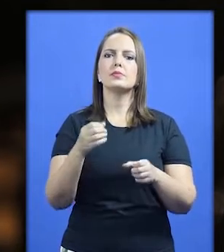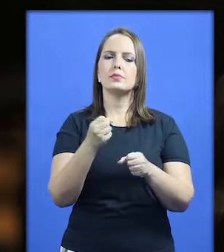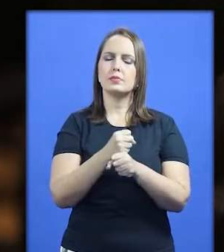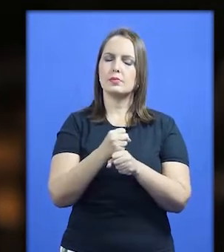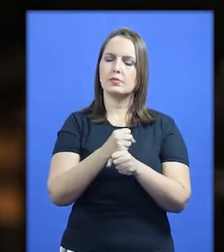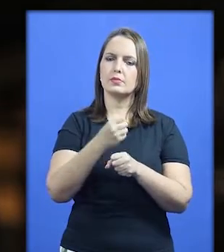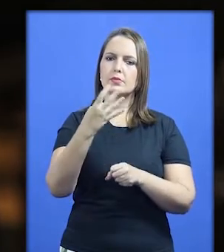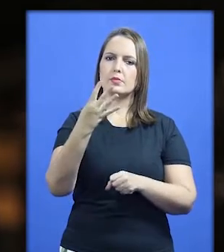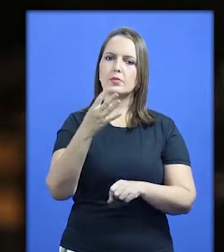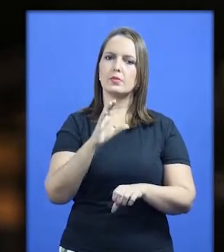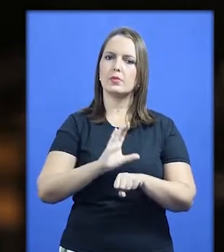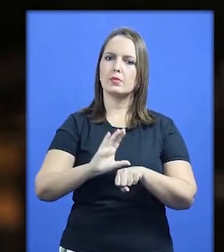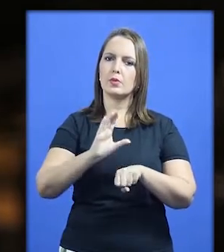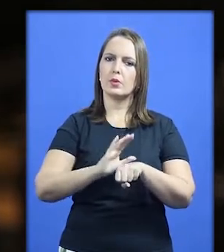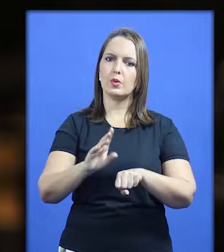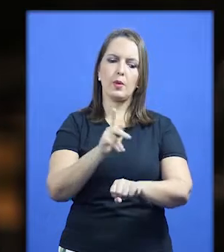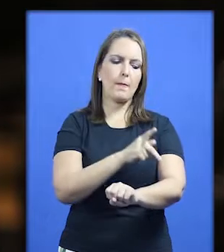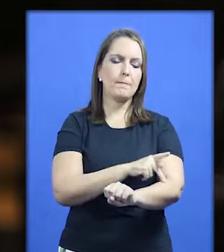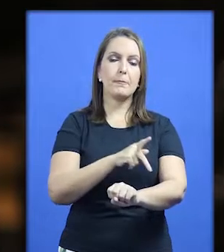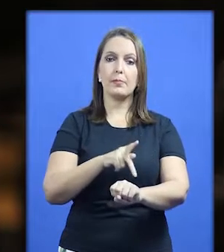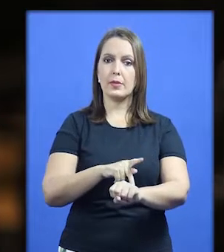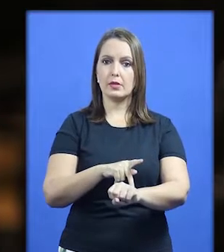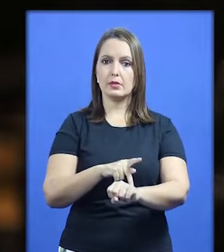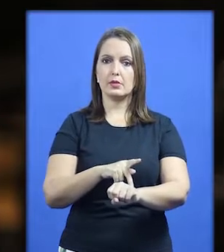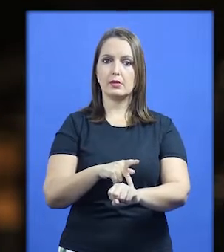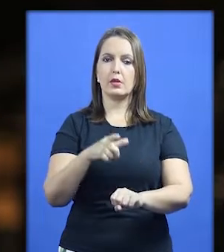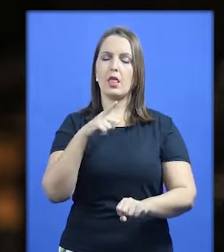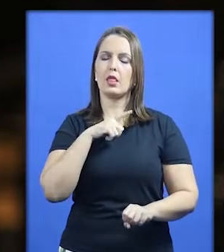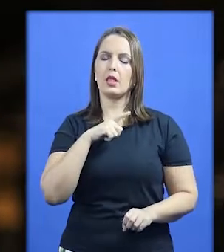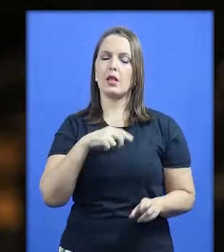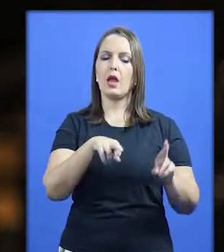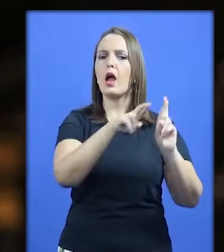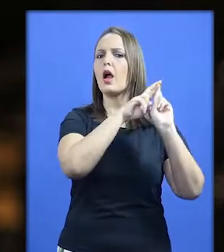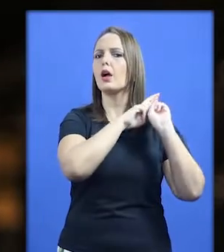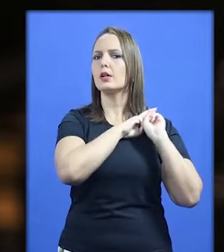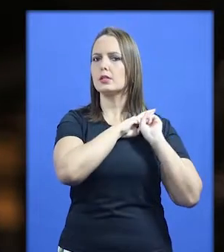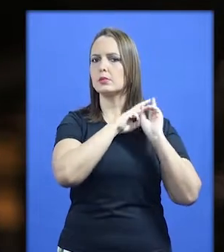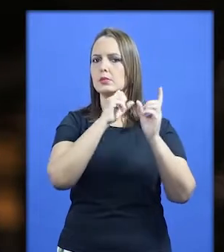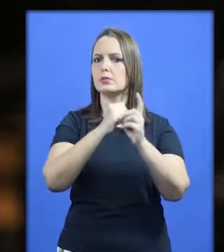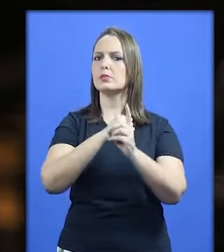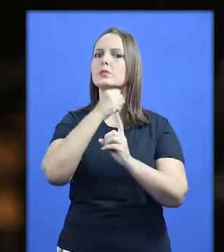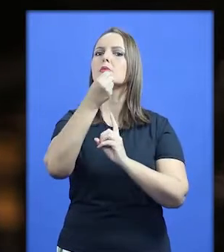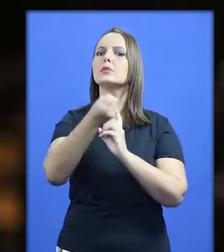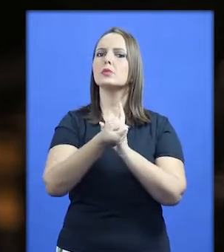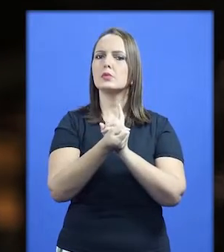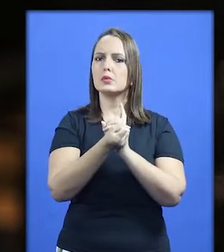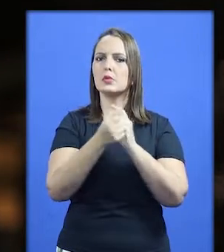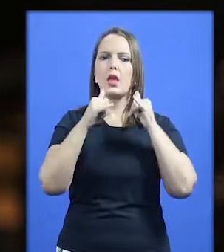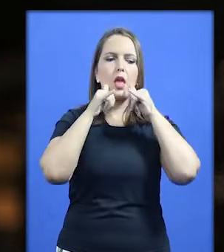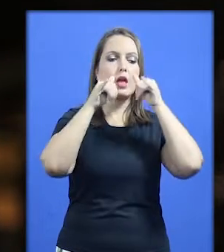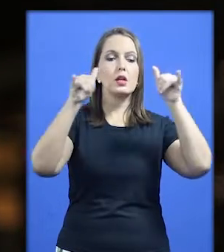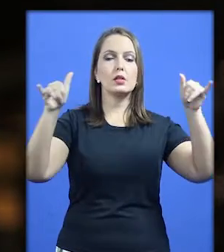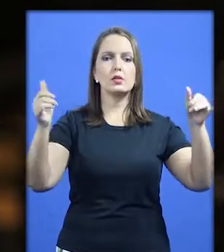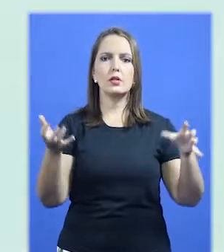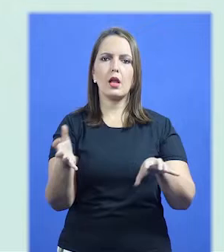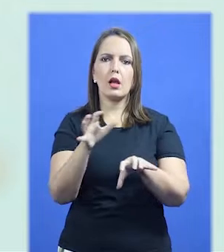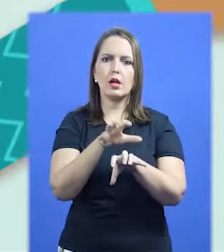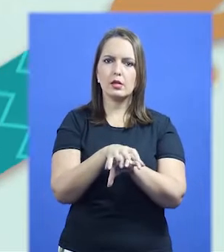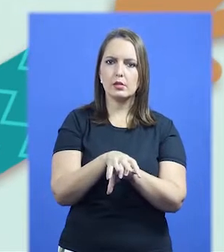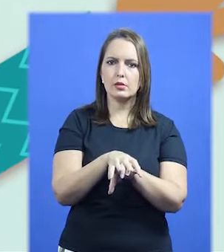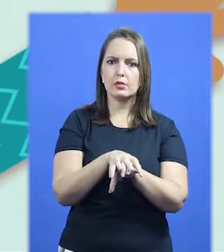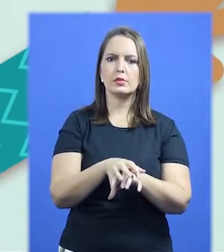Nesses 4 anos do curso de Pedagogia, nós temos uma responsabilidade social em divulgar a